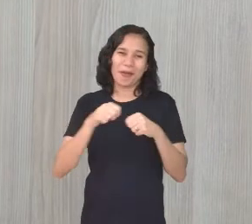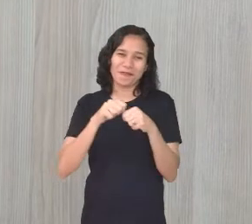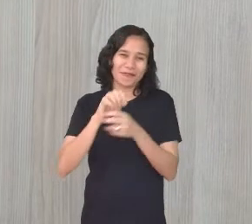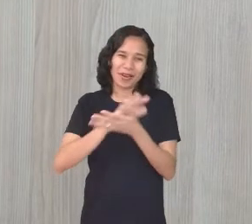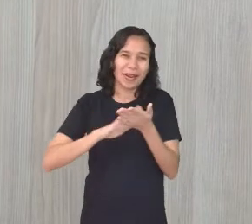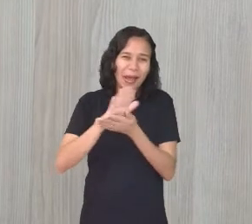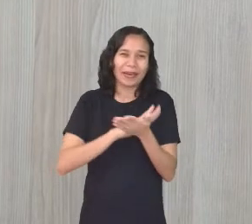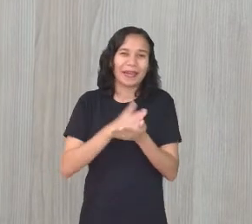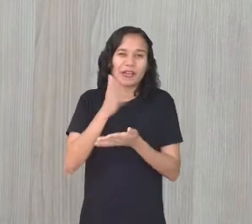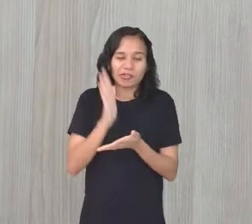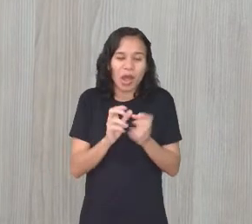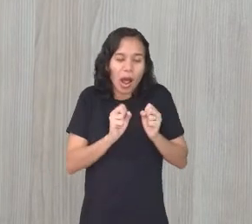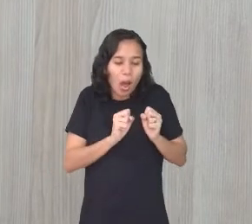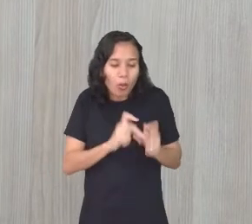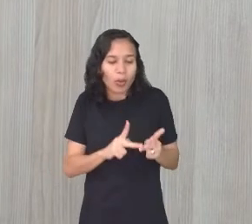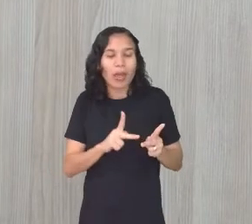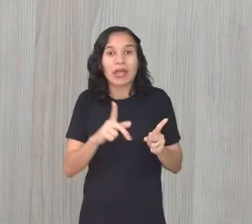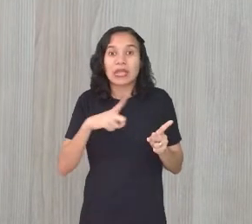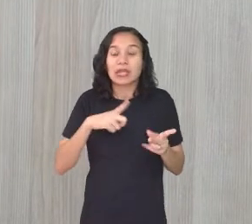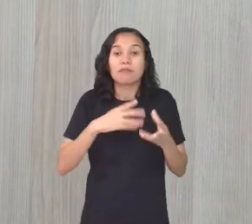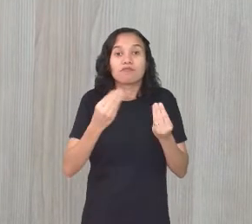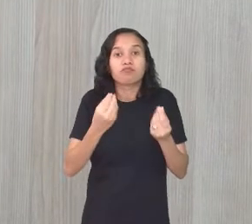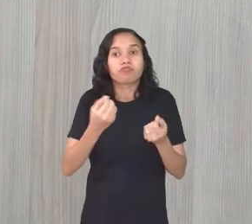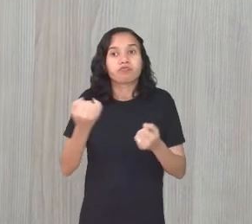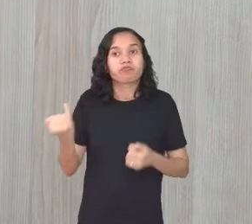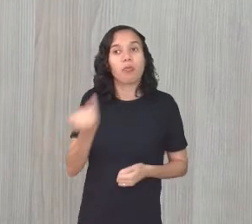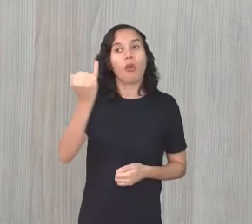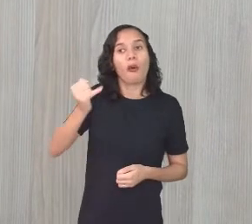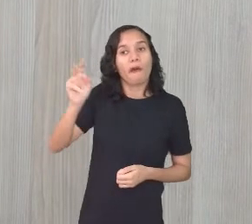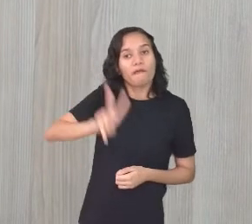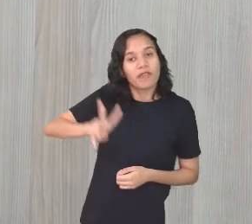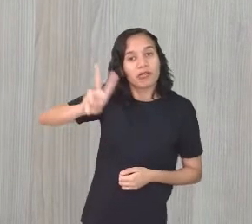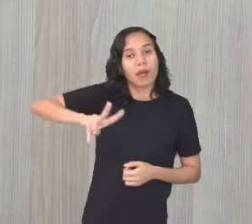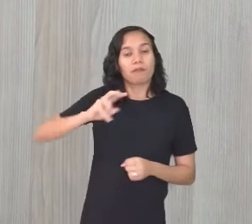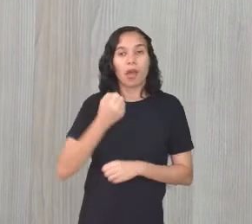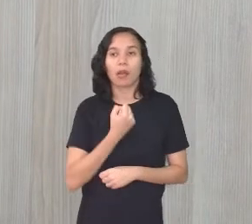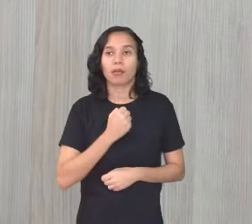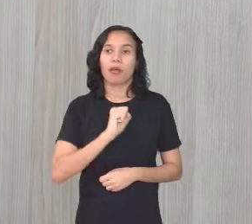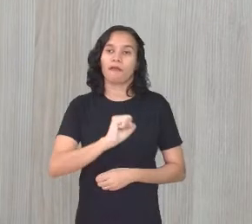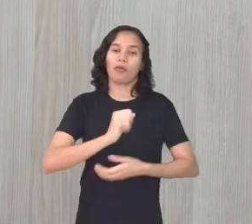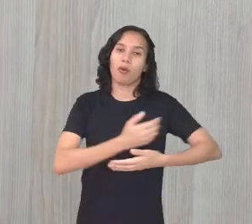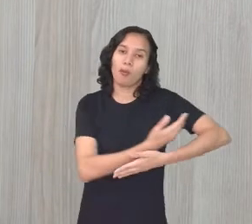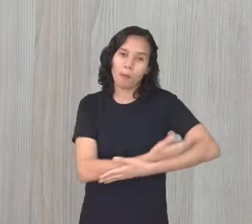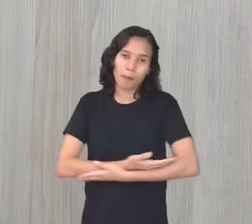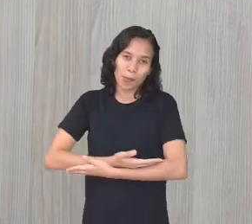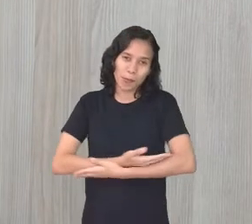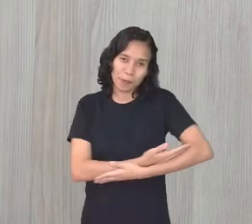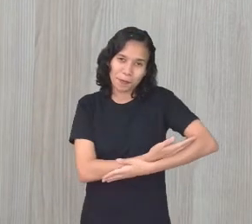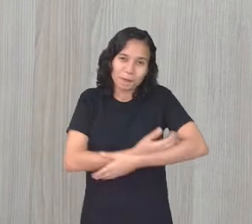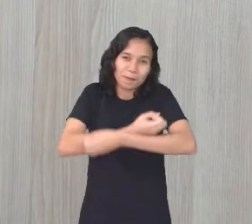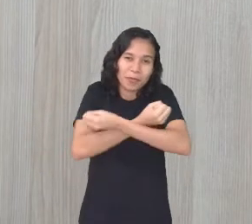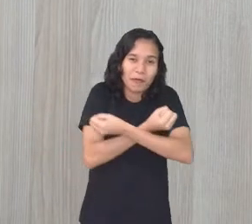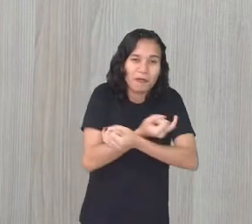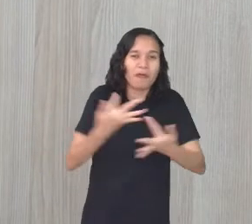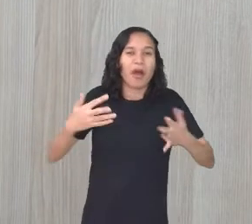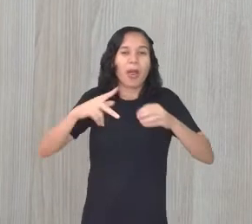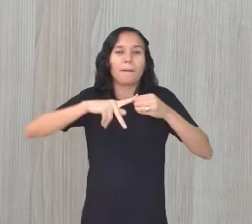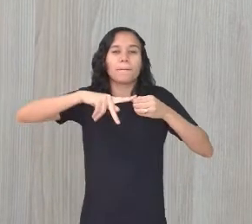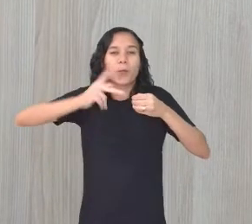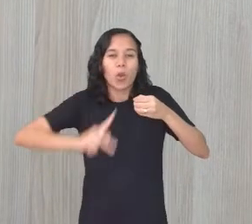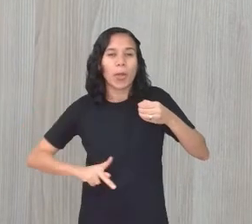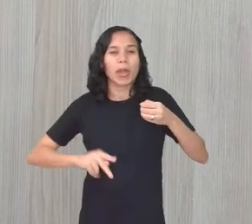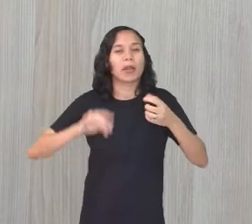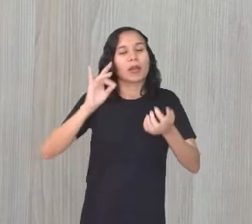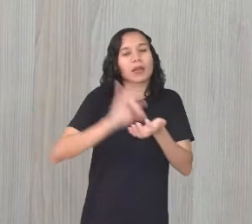fazer, e ele já é rico para a defesa do bebê. Então, ele já vem cheio de várias proteínas que